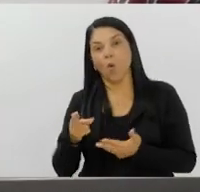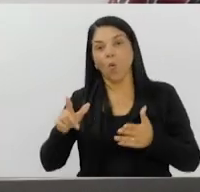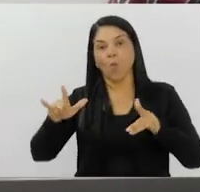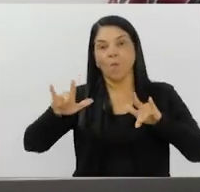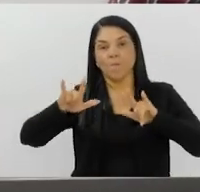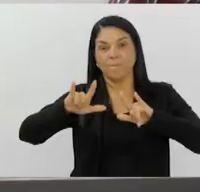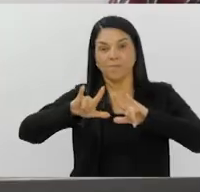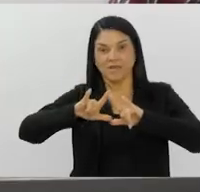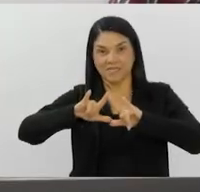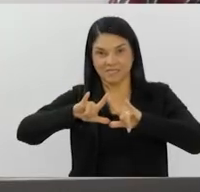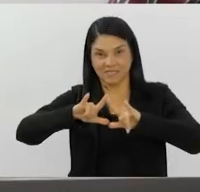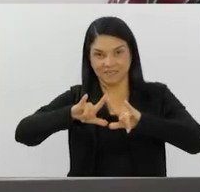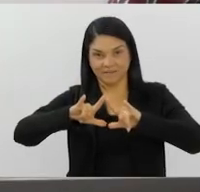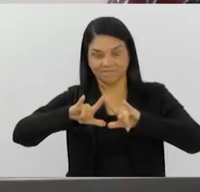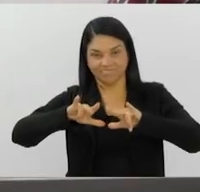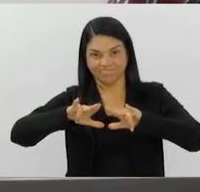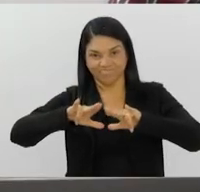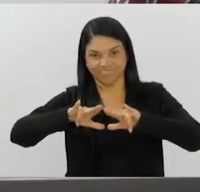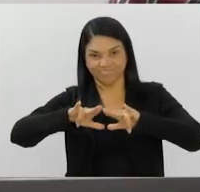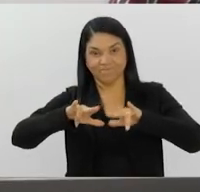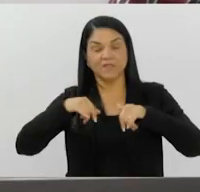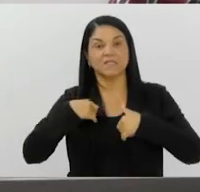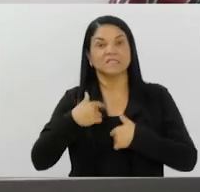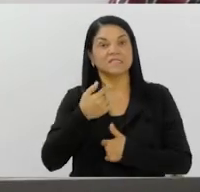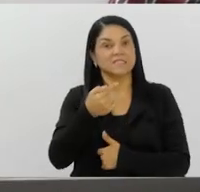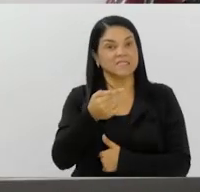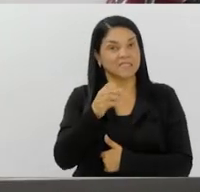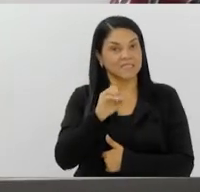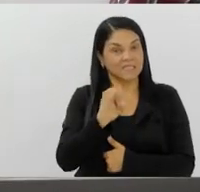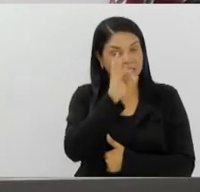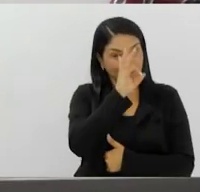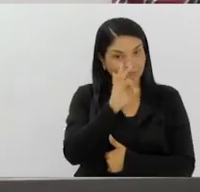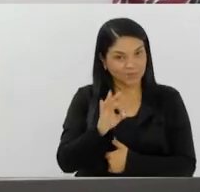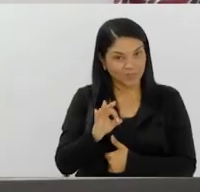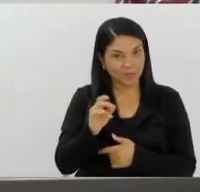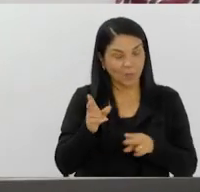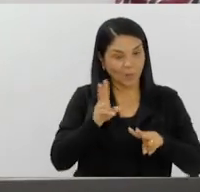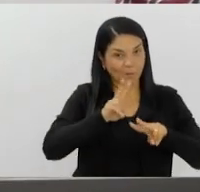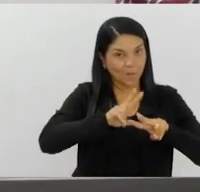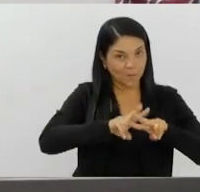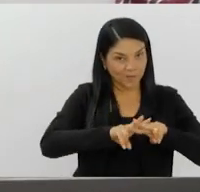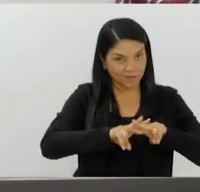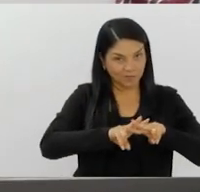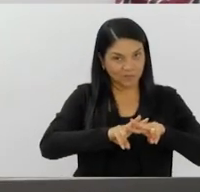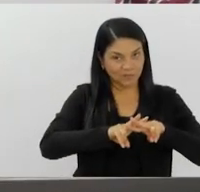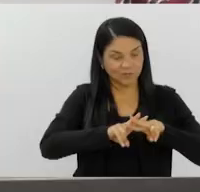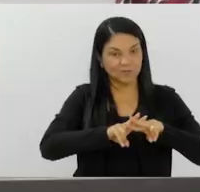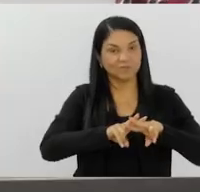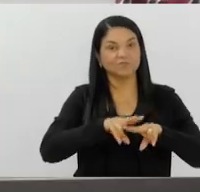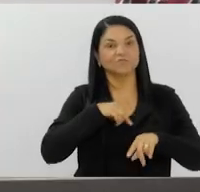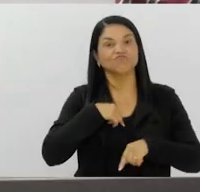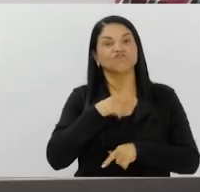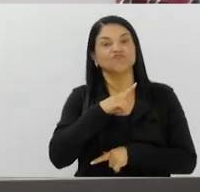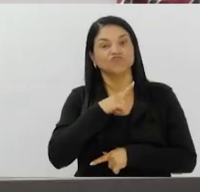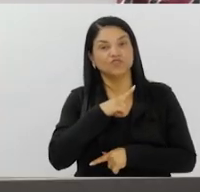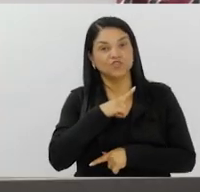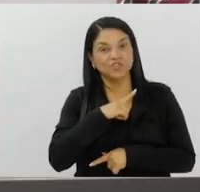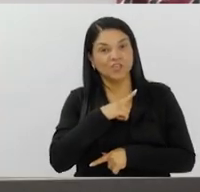veja vocês 70% dos presos por traficant tinham pequena quantidade